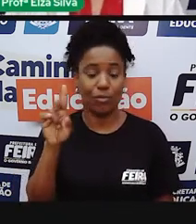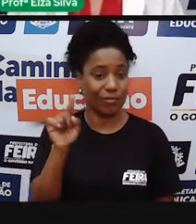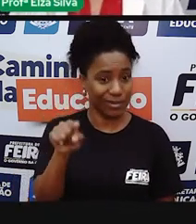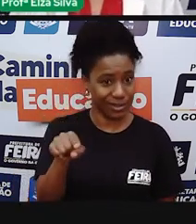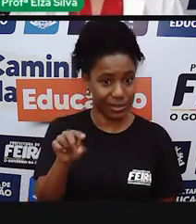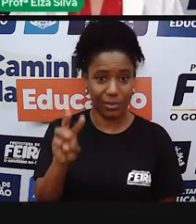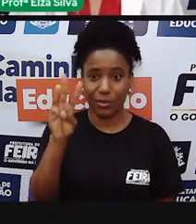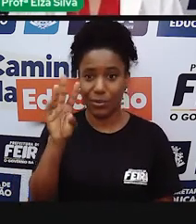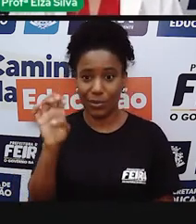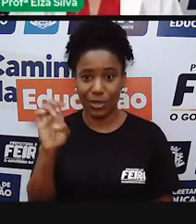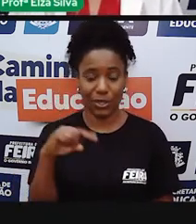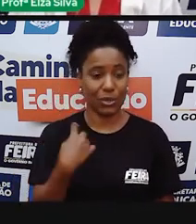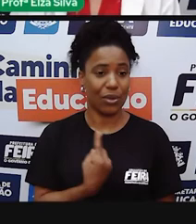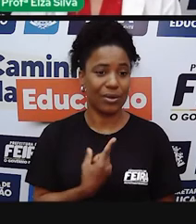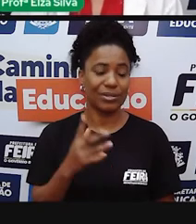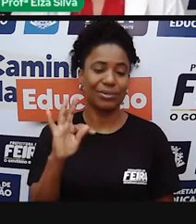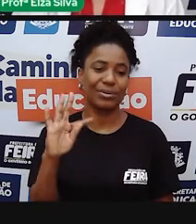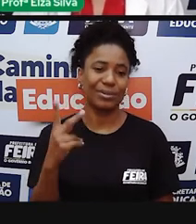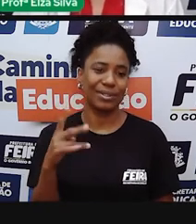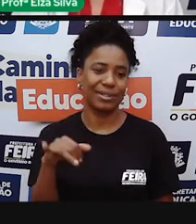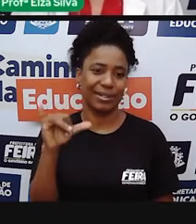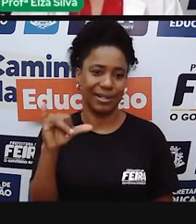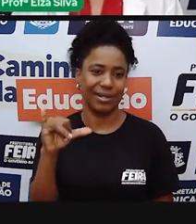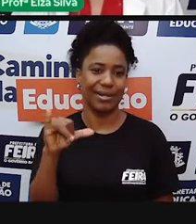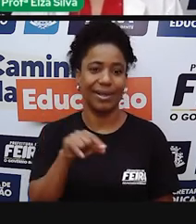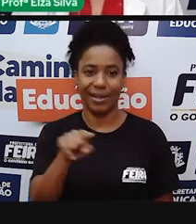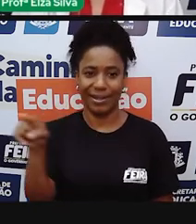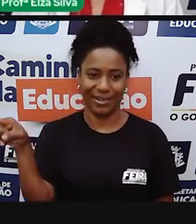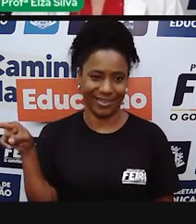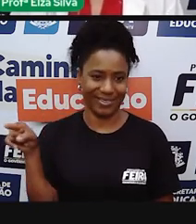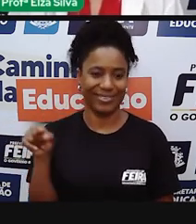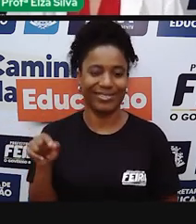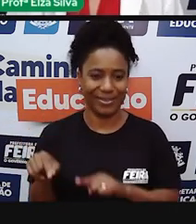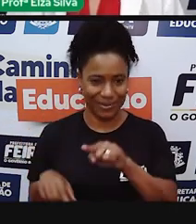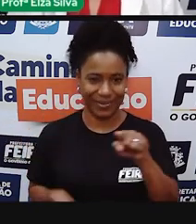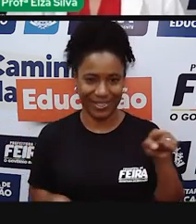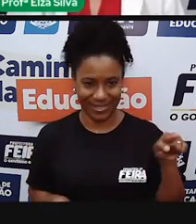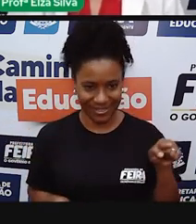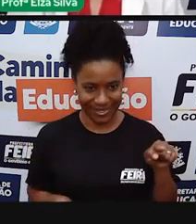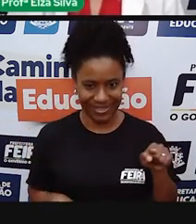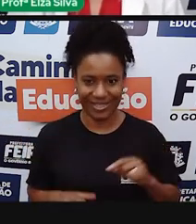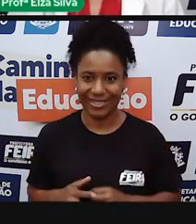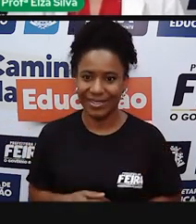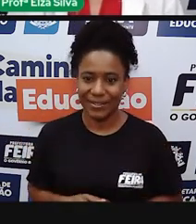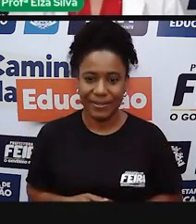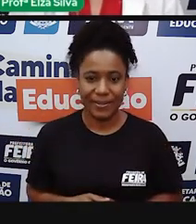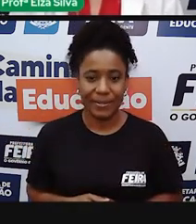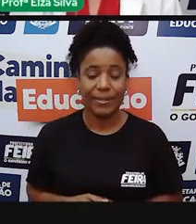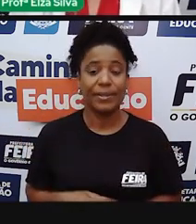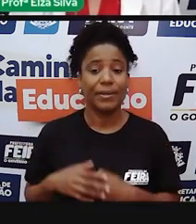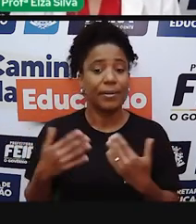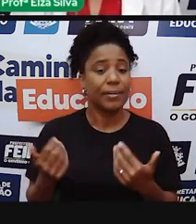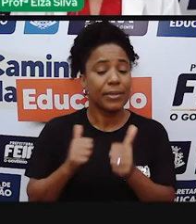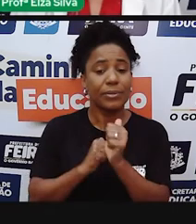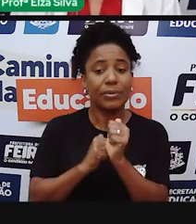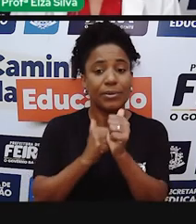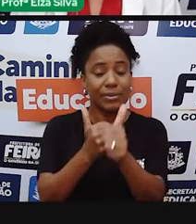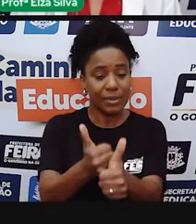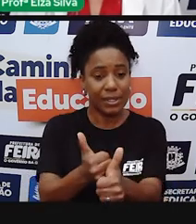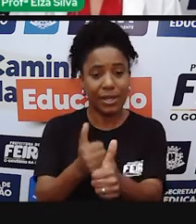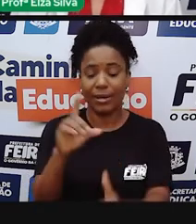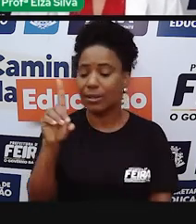we, nós, they, eles ou elas. E quando vou utilizar o auxiliar